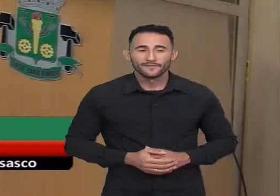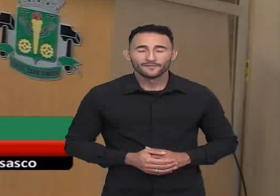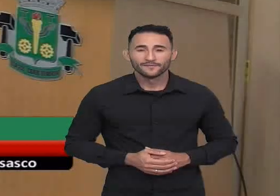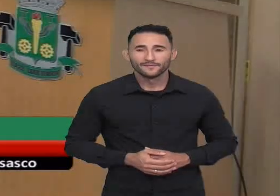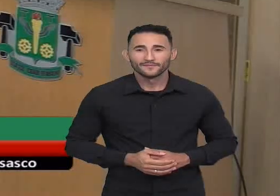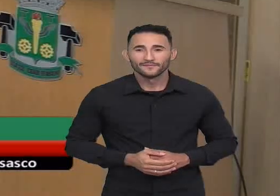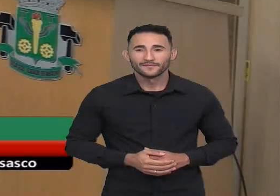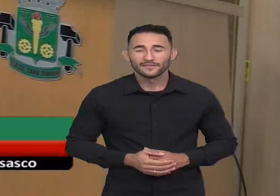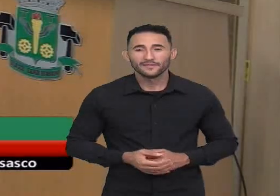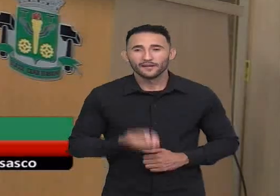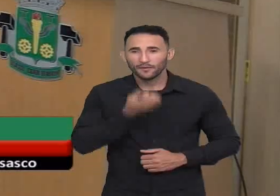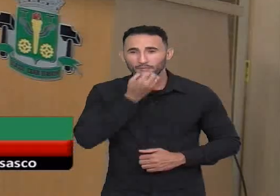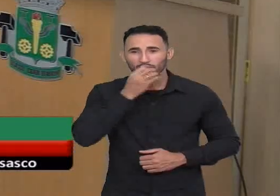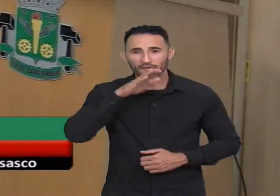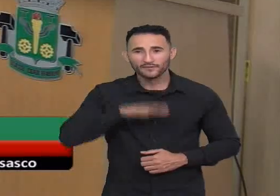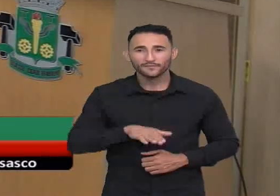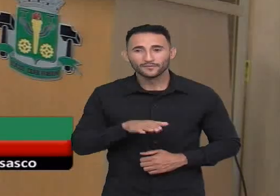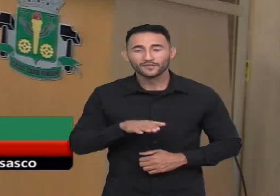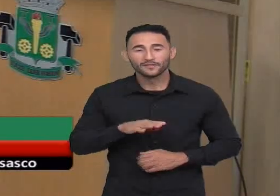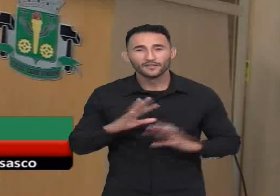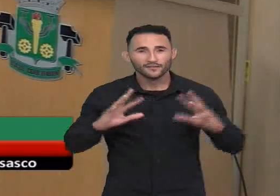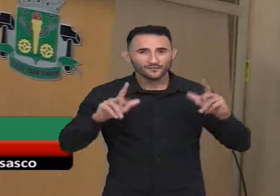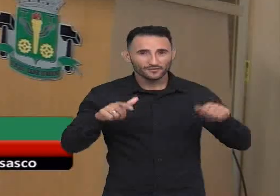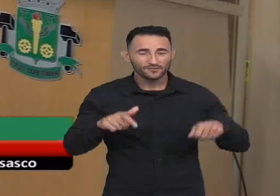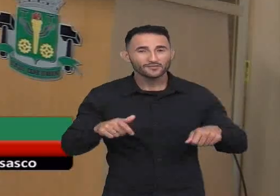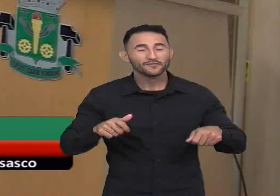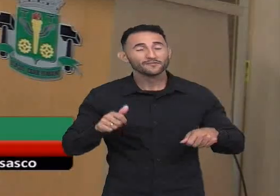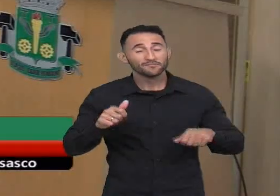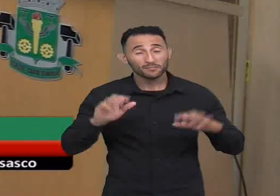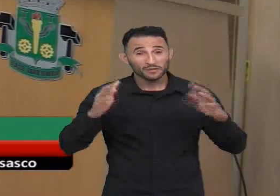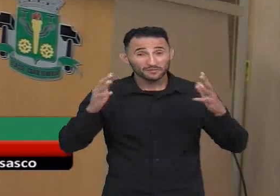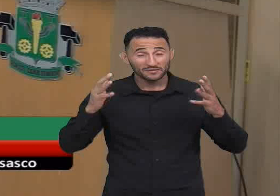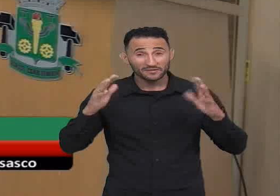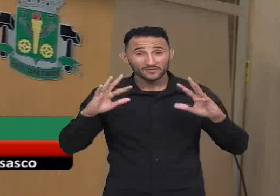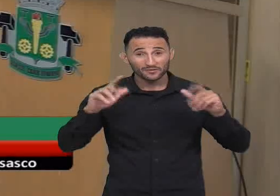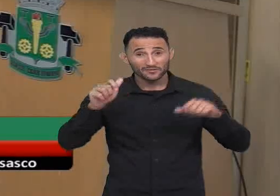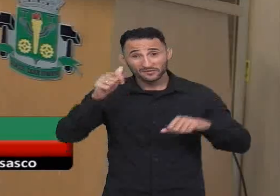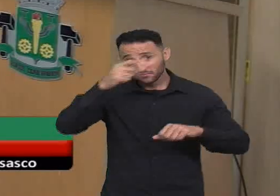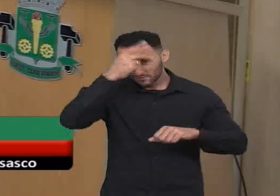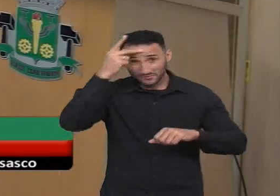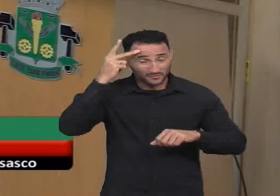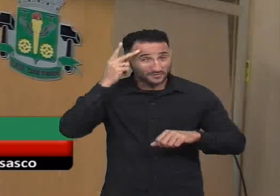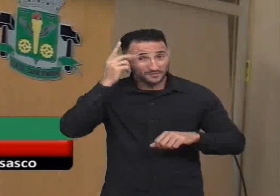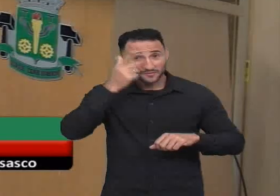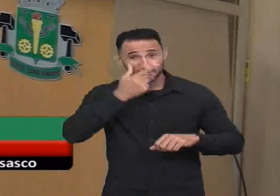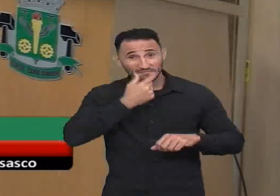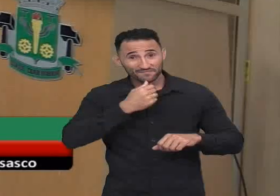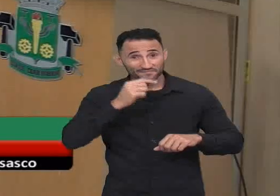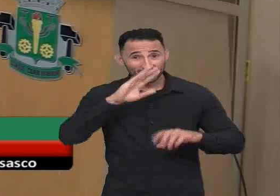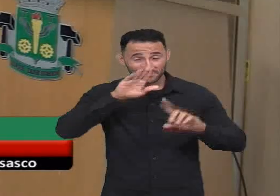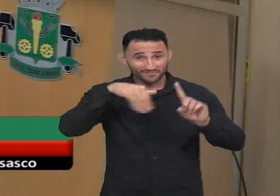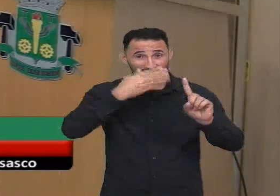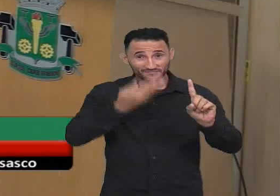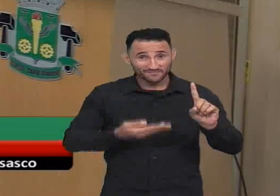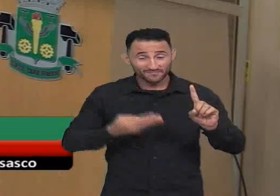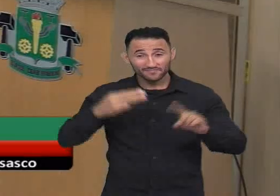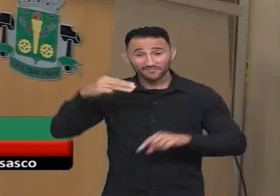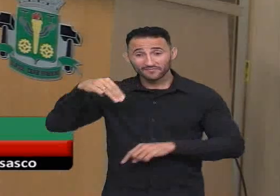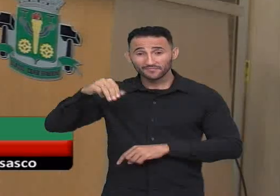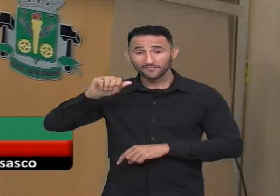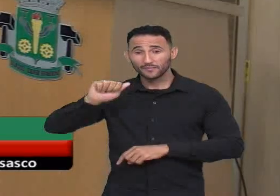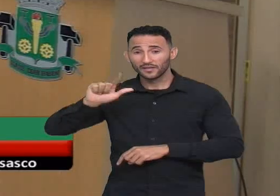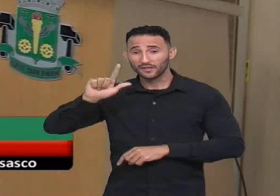Boa tarde a todas e todos. Parabéns a todos os homenageados. Ao mestre Malaca, que